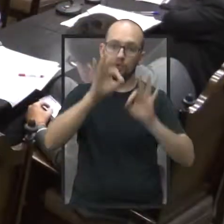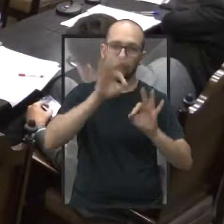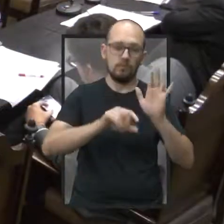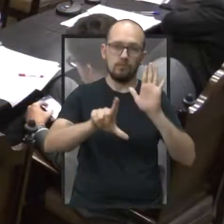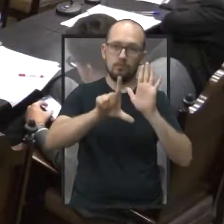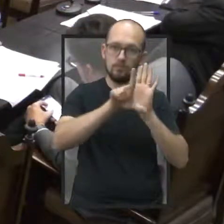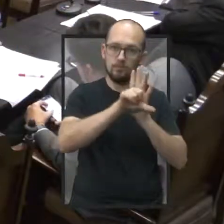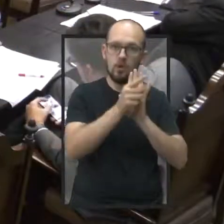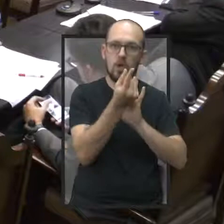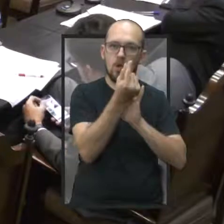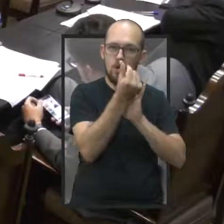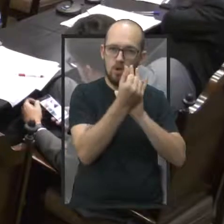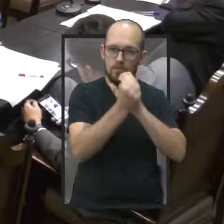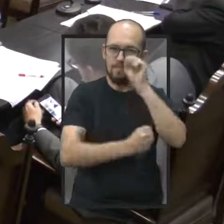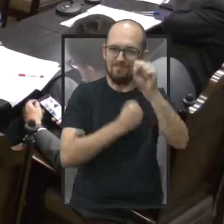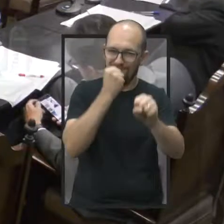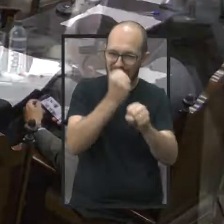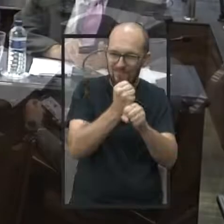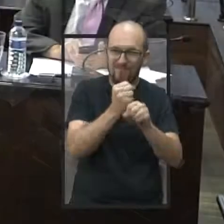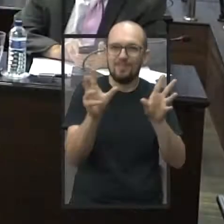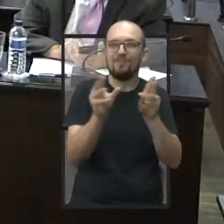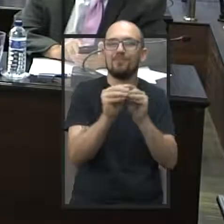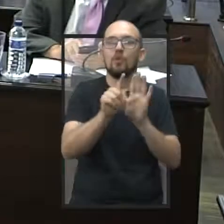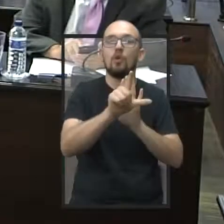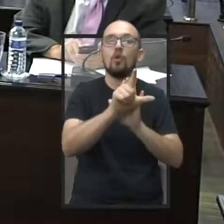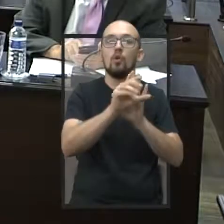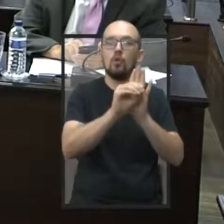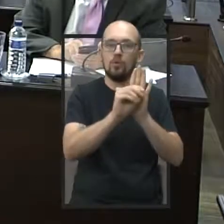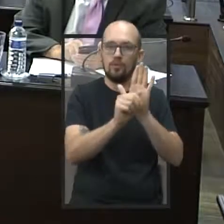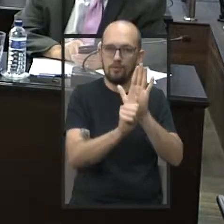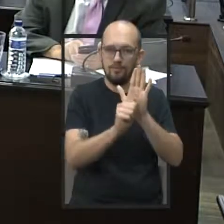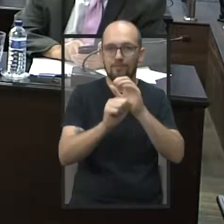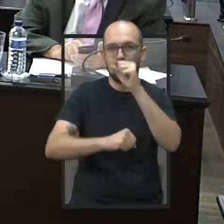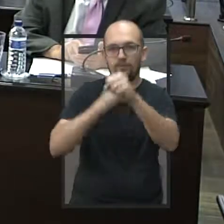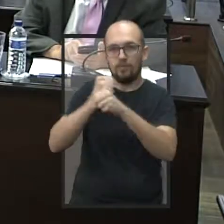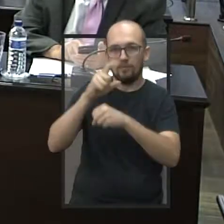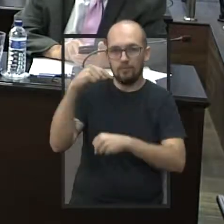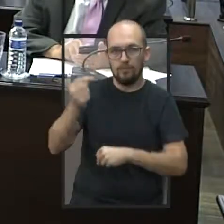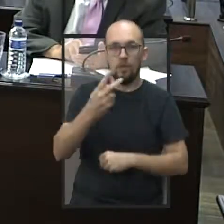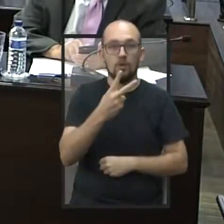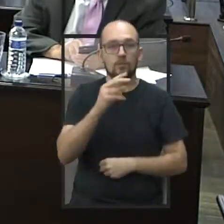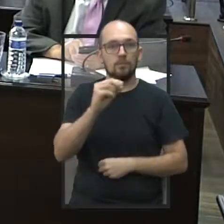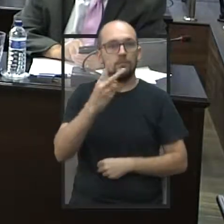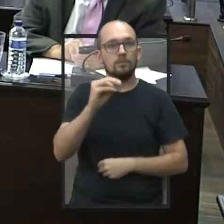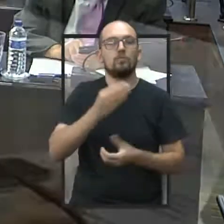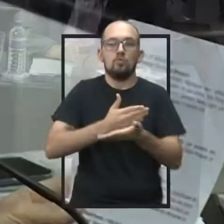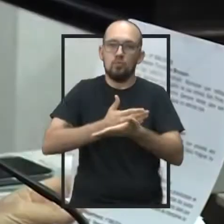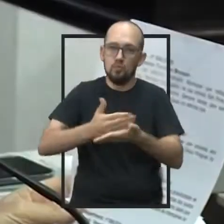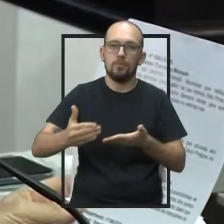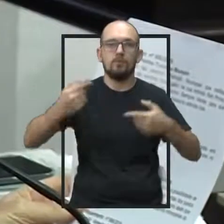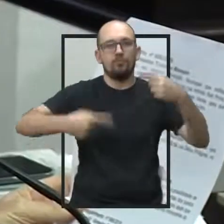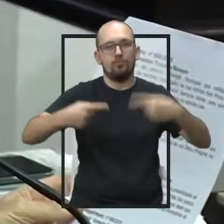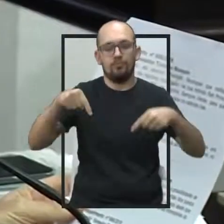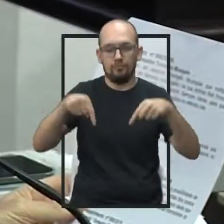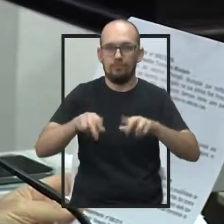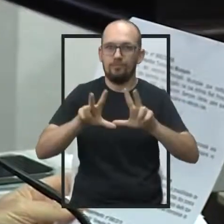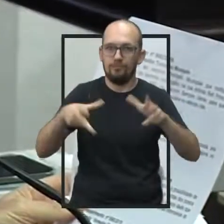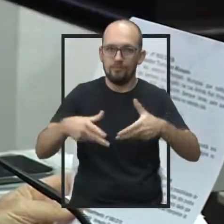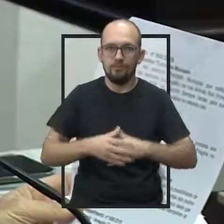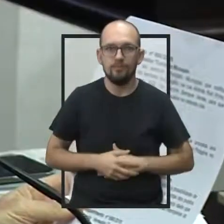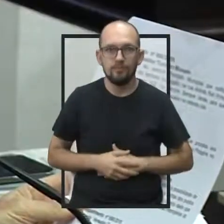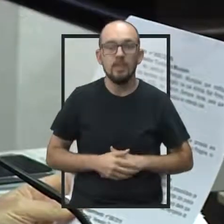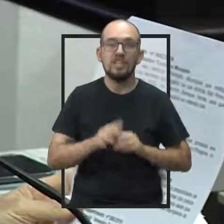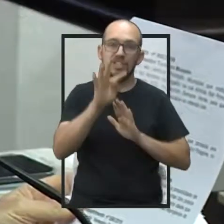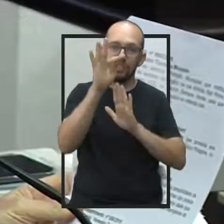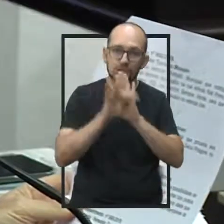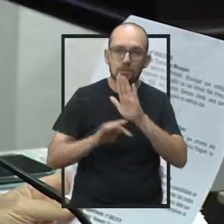projeto da Lei Orçamentária Anual, a LOA 2020, começa a tramitar na Câmara. O texto de autoria do